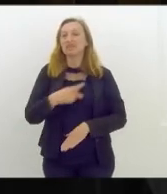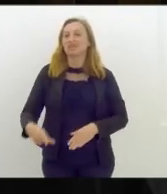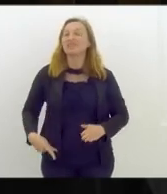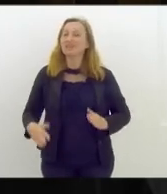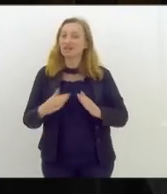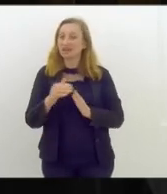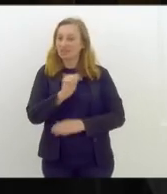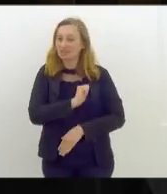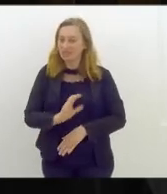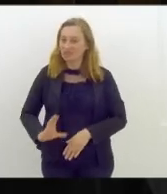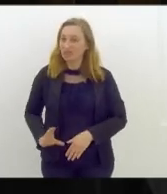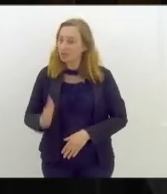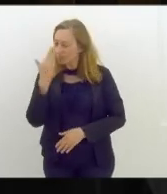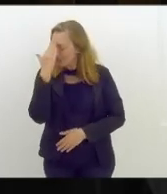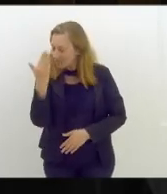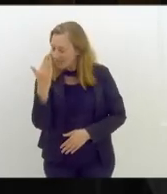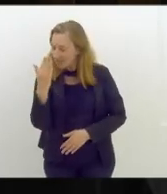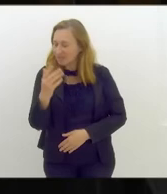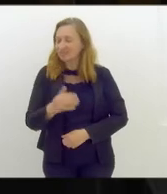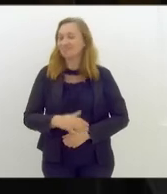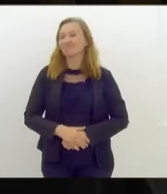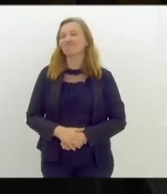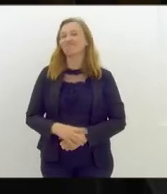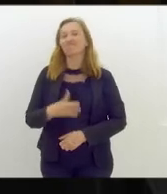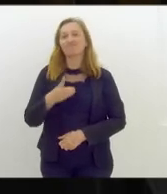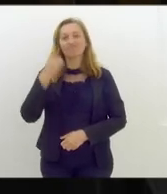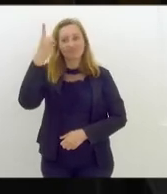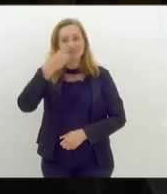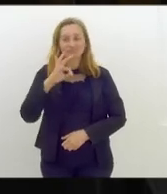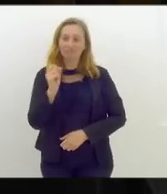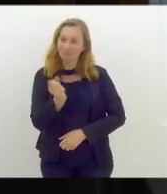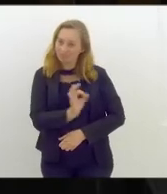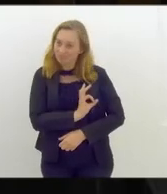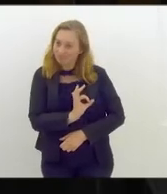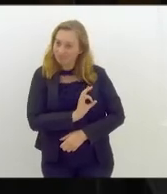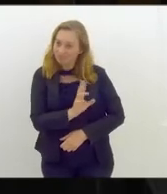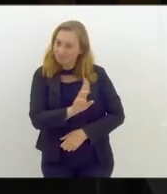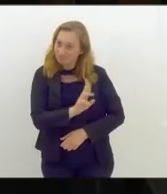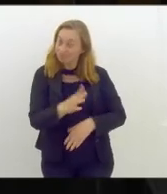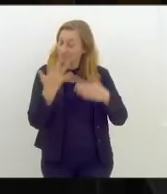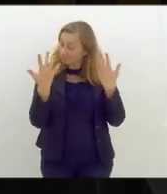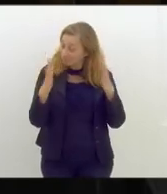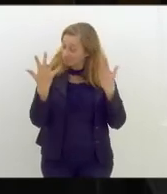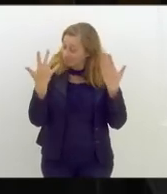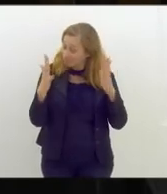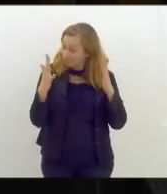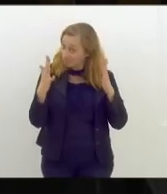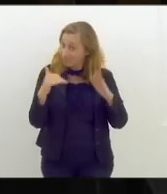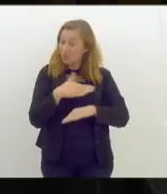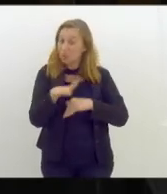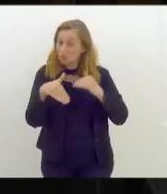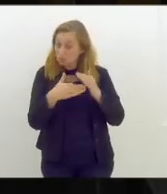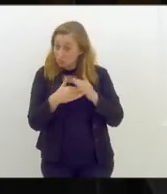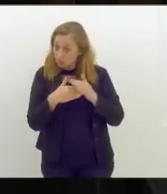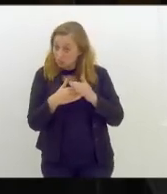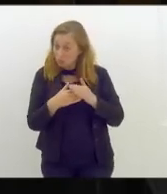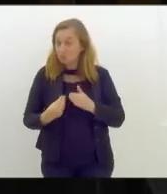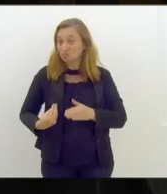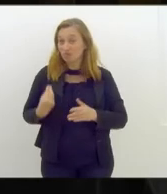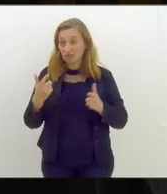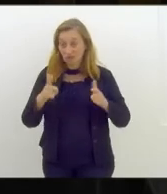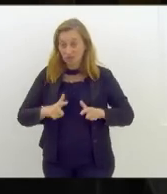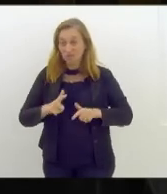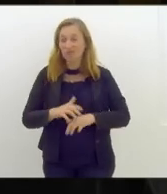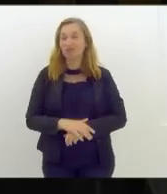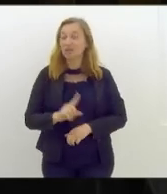Então, muito obrigado, deputada Marta Rocha, que, em seu nome, eu cumprimento a todos e todas que aqui estão.